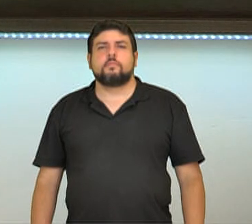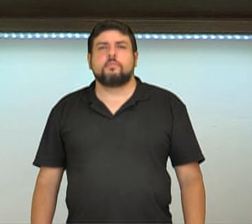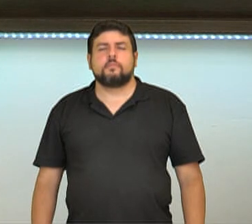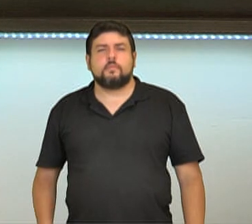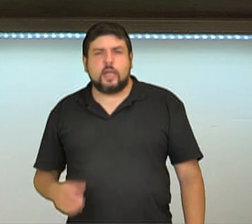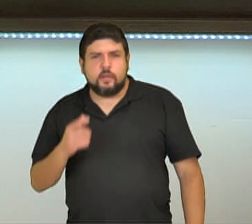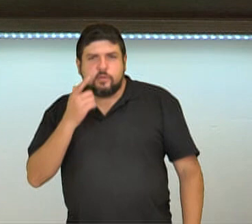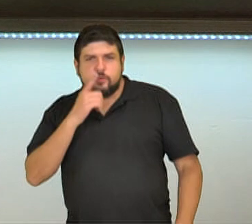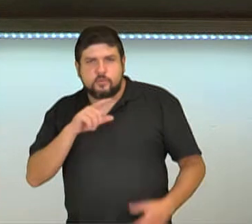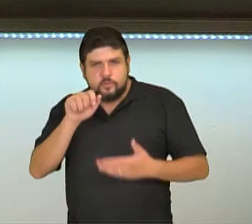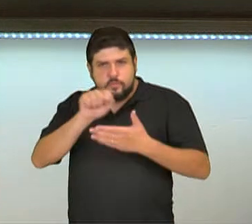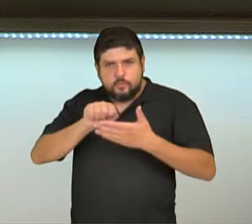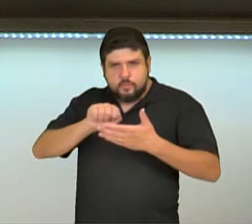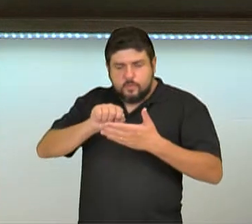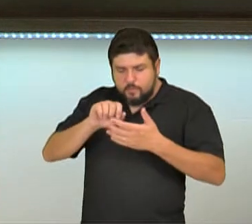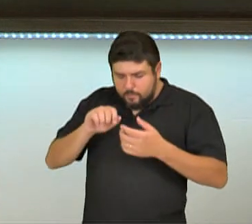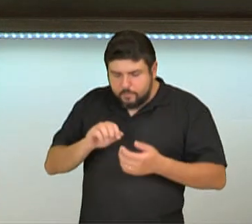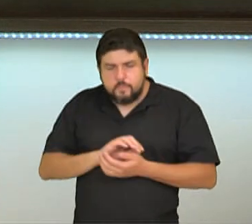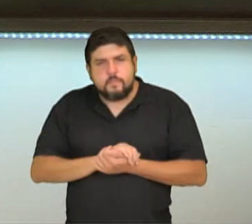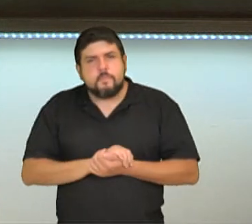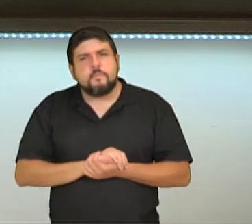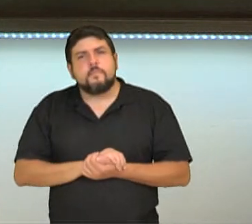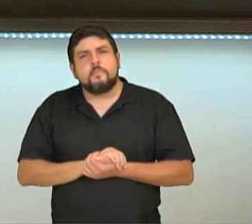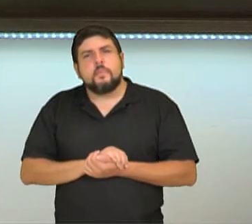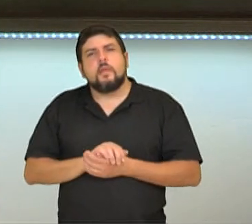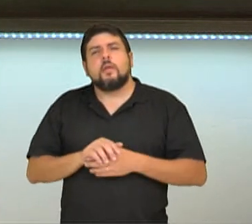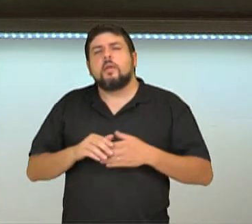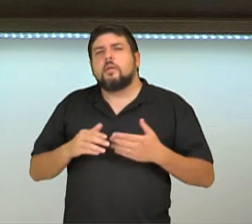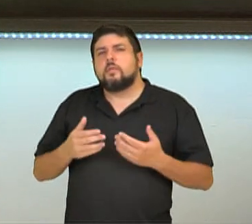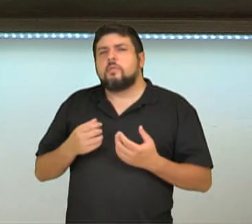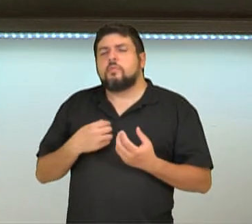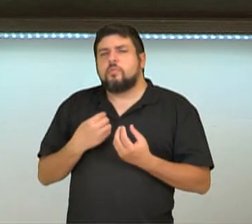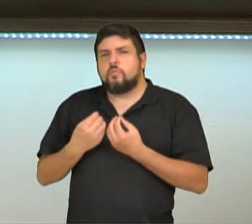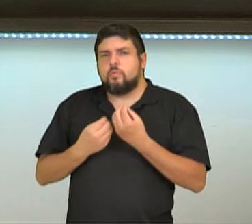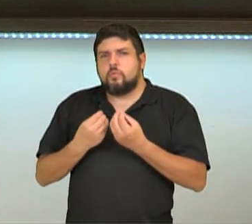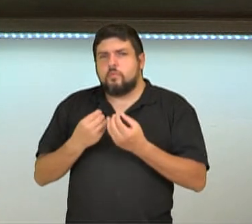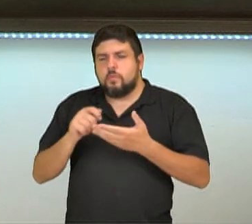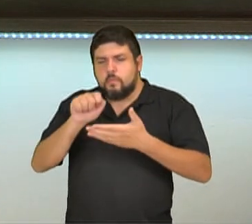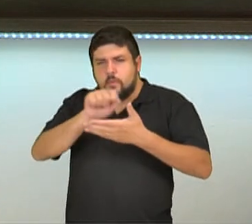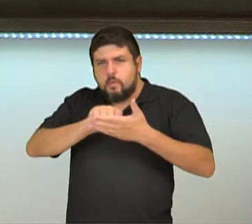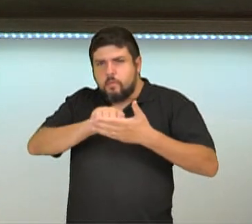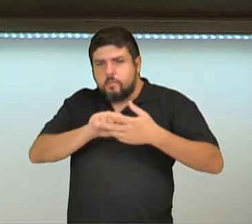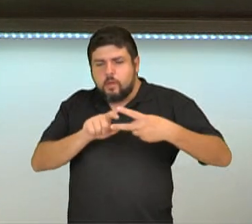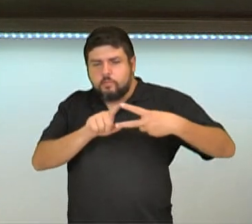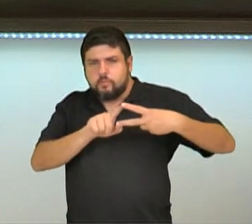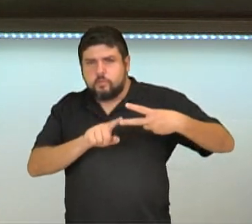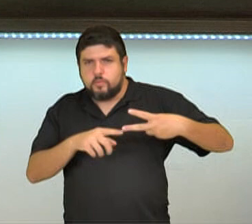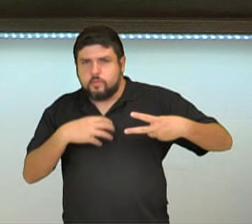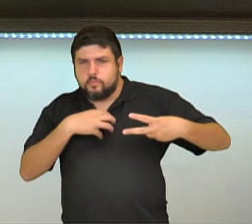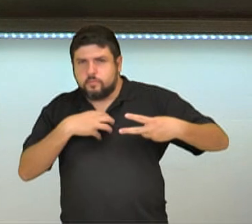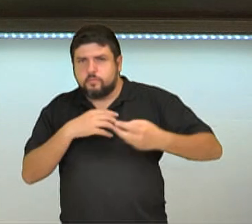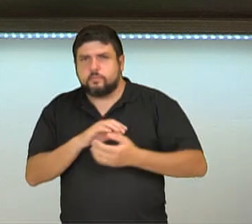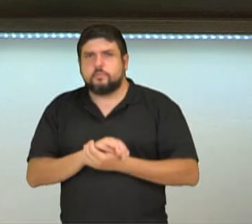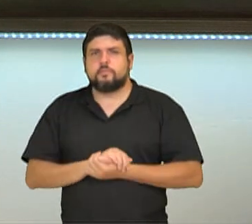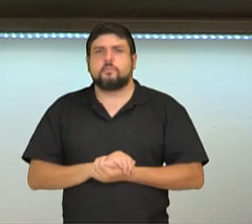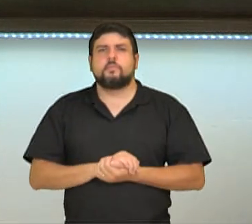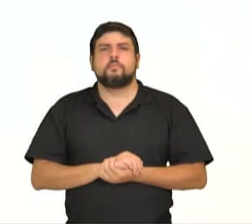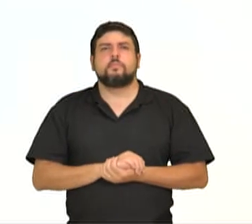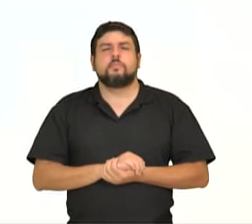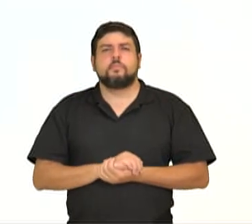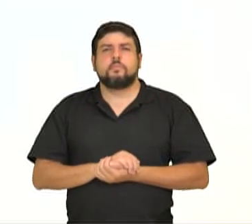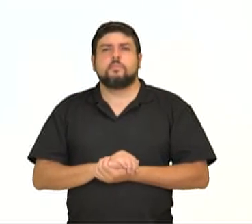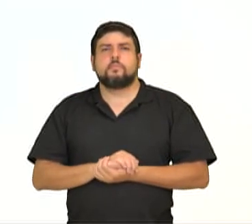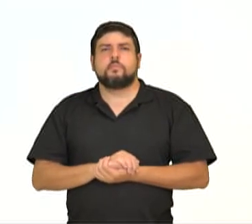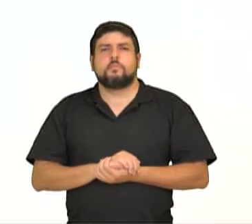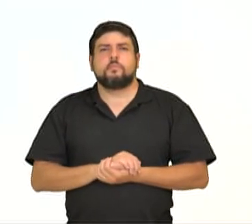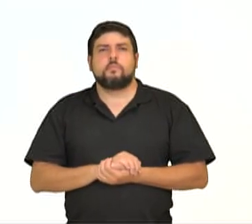Conseguiu escrever a área de duas formas diferentes? Vamos lá então? Qual que é a primeira forma que eu posso escrever?